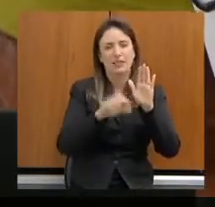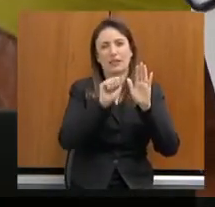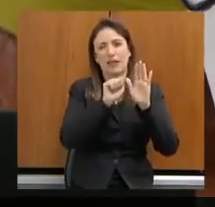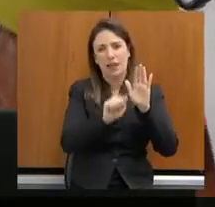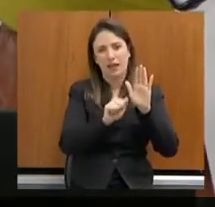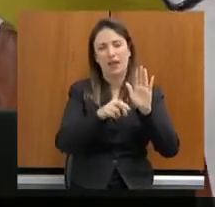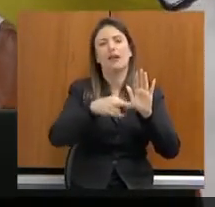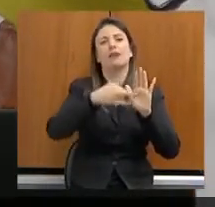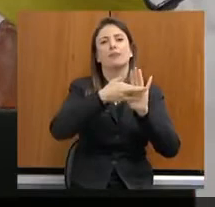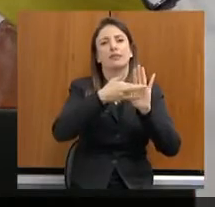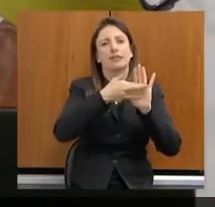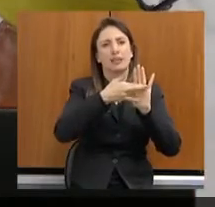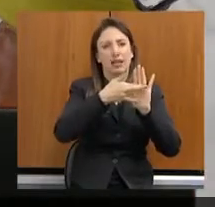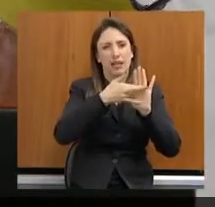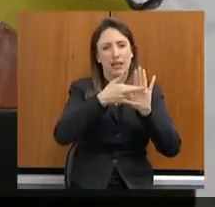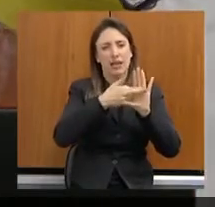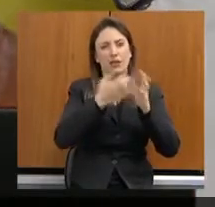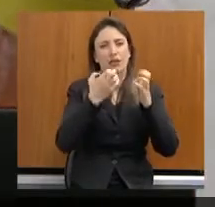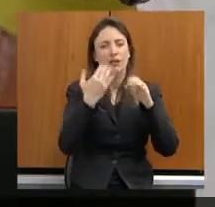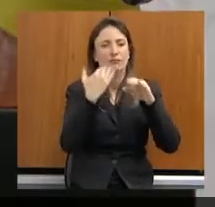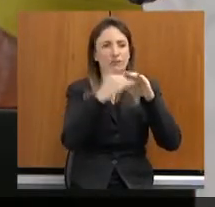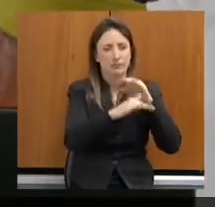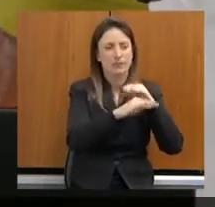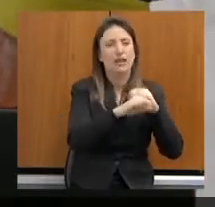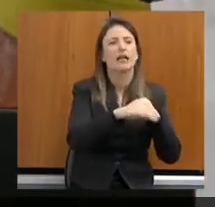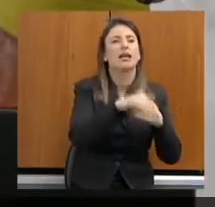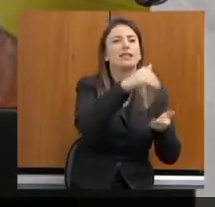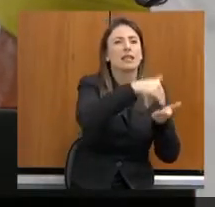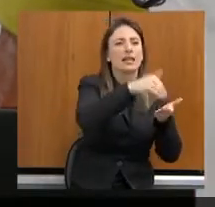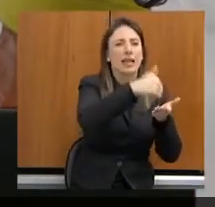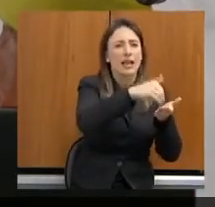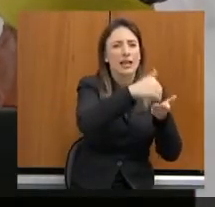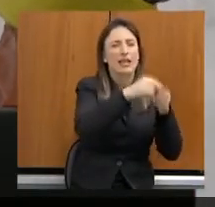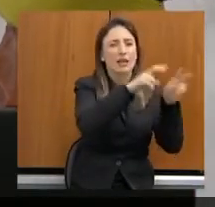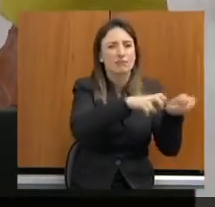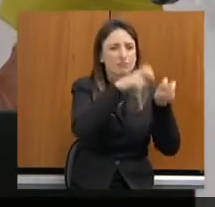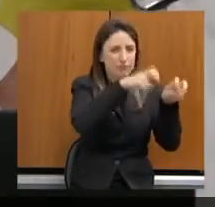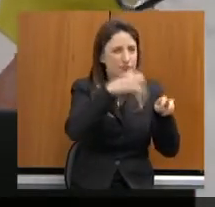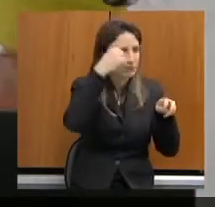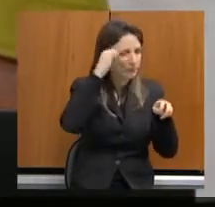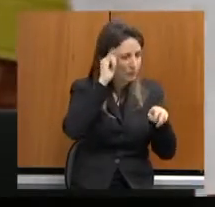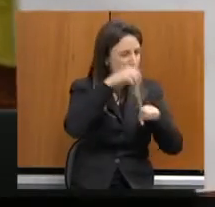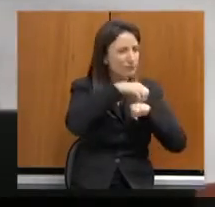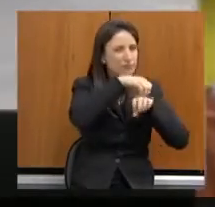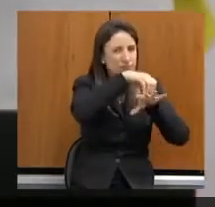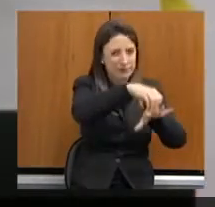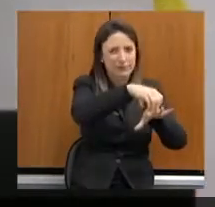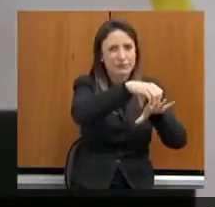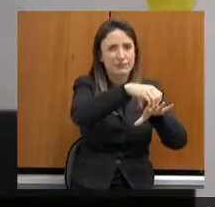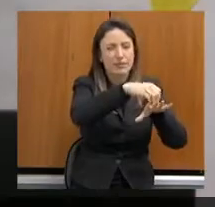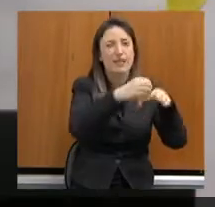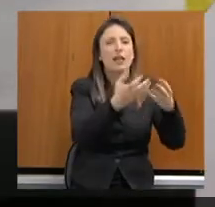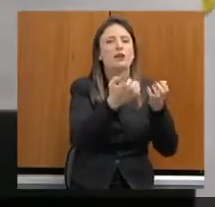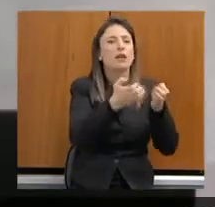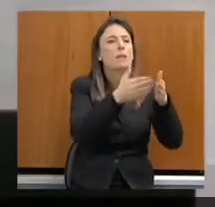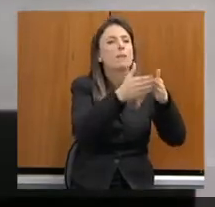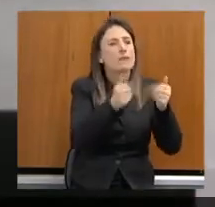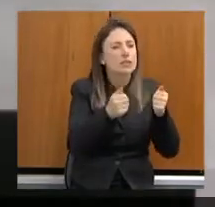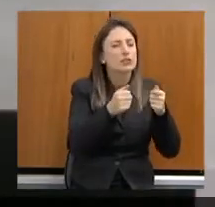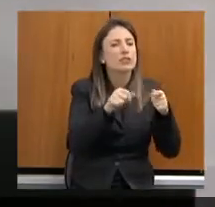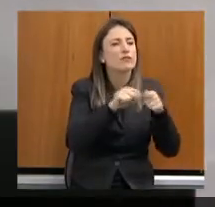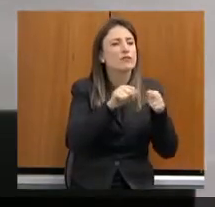letra A do Regimento Interno ou seja encaminhada à secretaria de estado da agricultura pecuária e abastecimento de pedido de